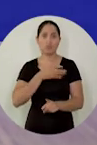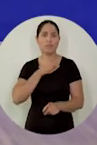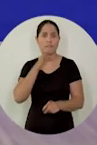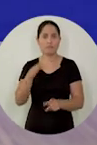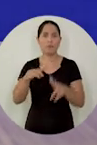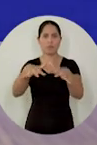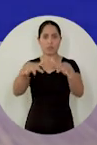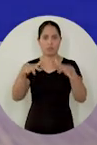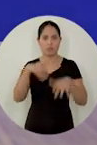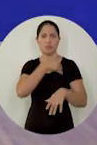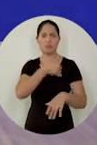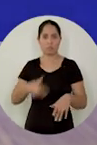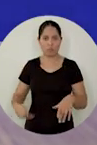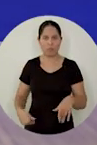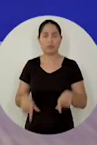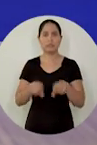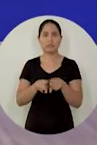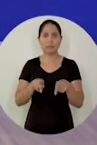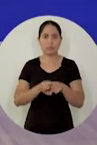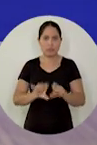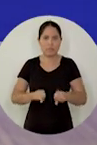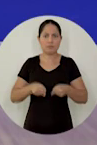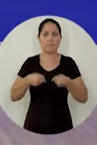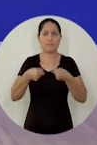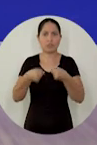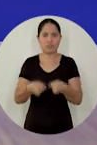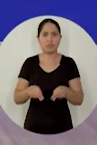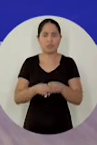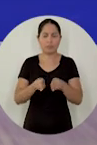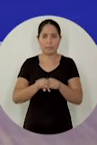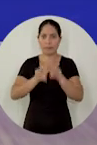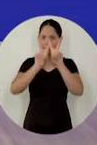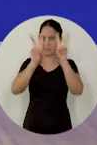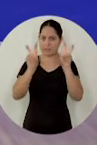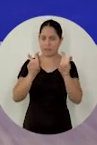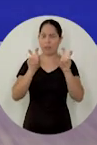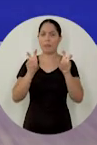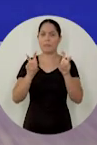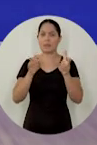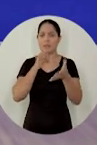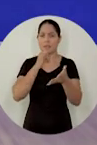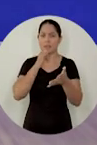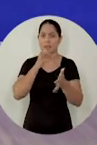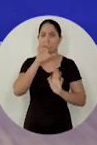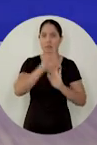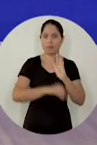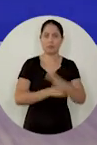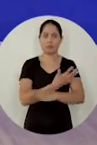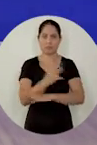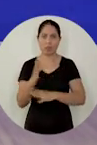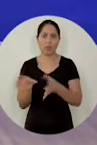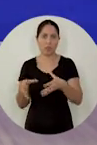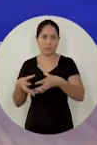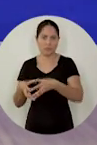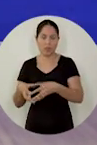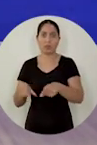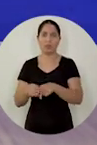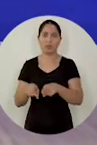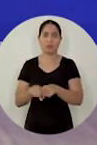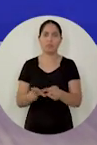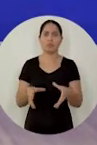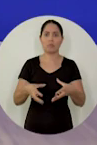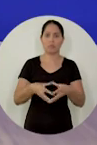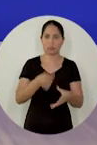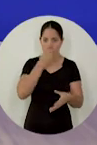de audiências públicas, estimulado o fortalecimento de nossas comissões temáticas, a exemplo da Comissão de Direito Ambiental e da